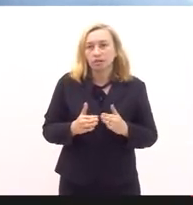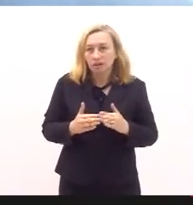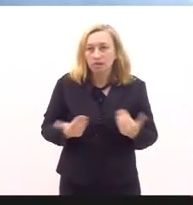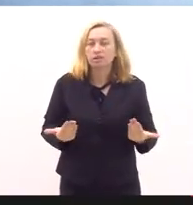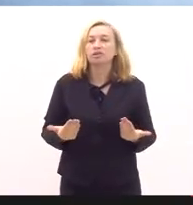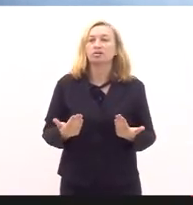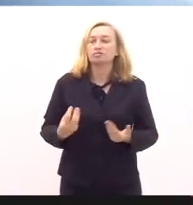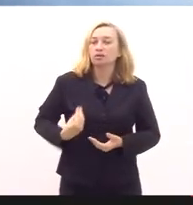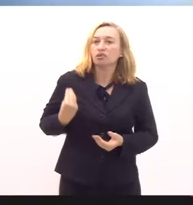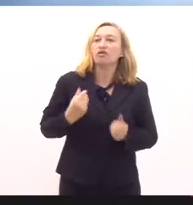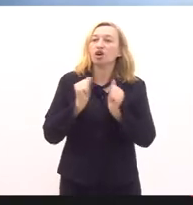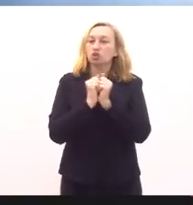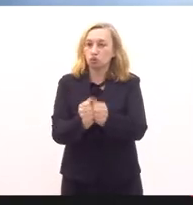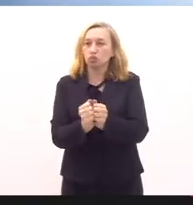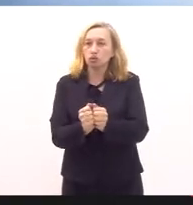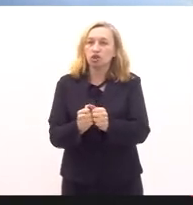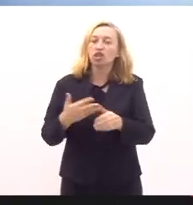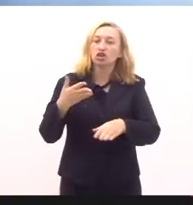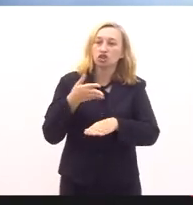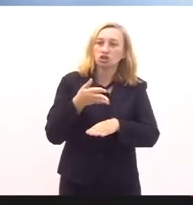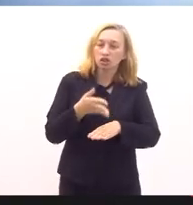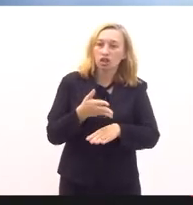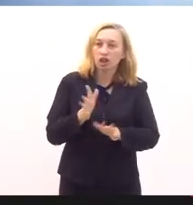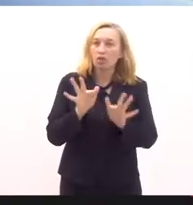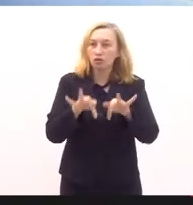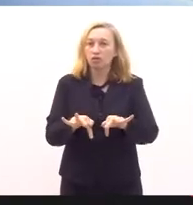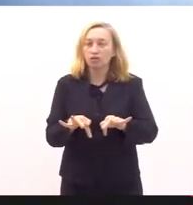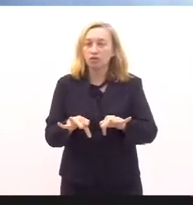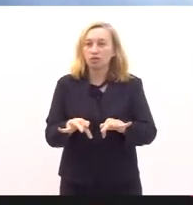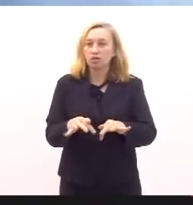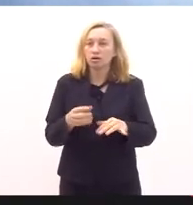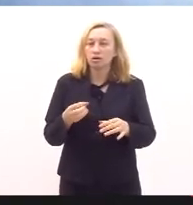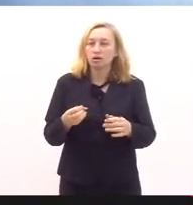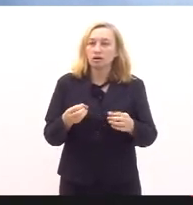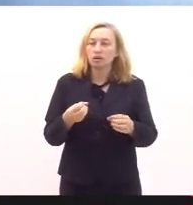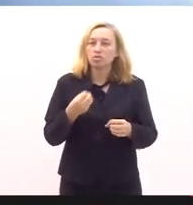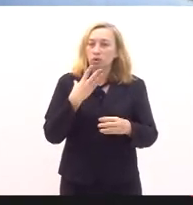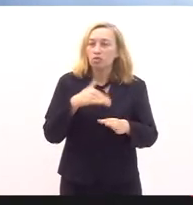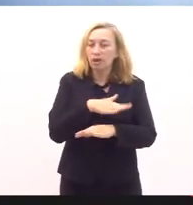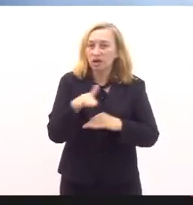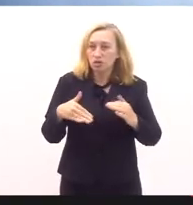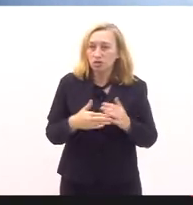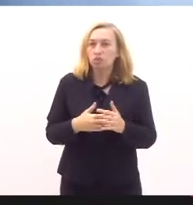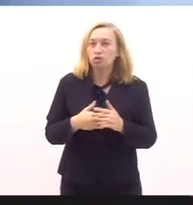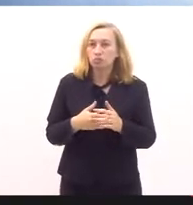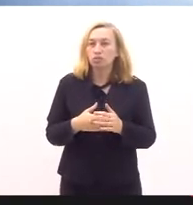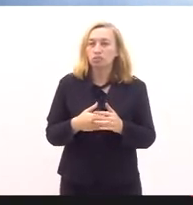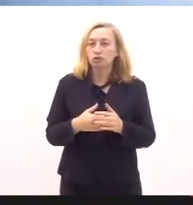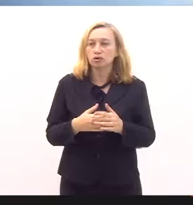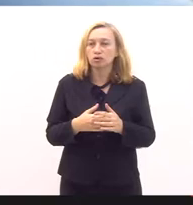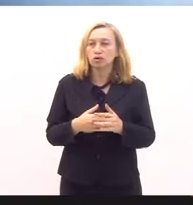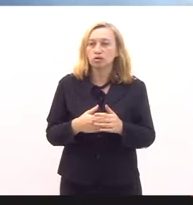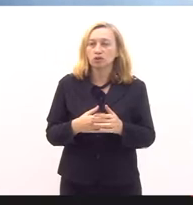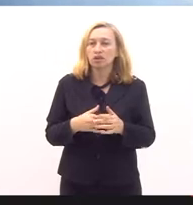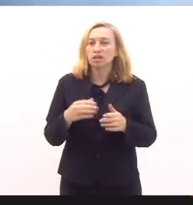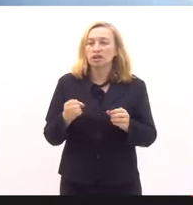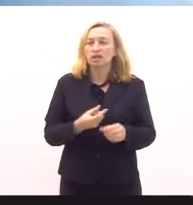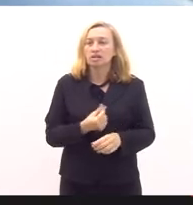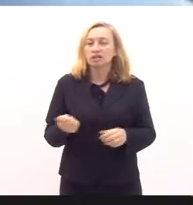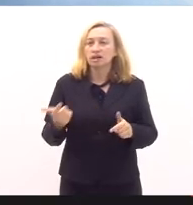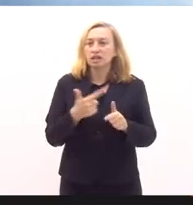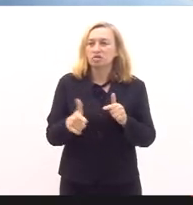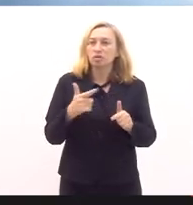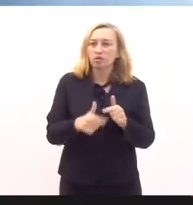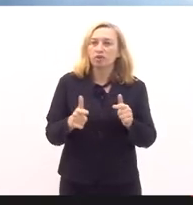viver juntos e chegar a um fim simpático para que todos saímos, com certeza, desse problema do Rio de